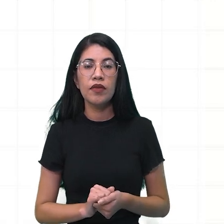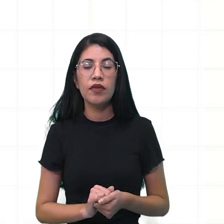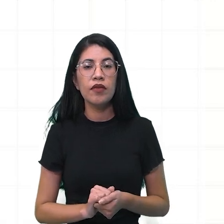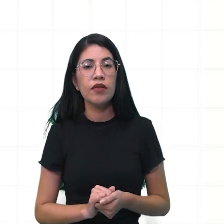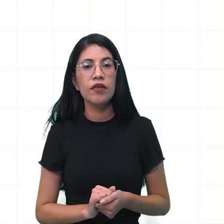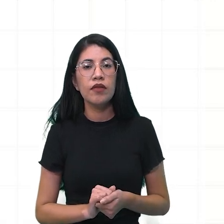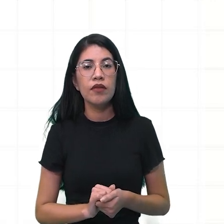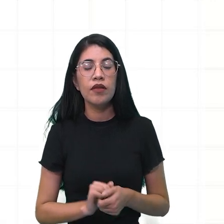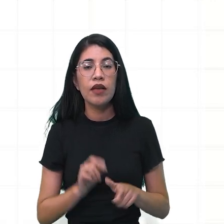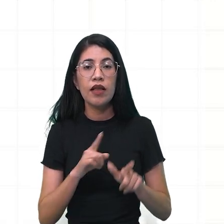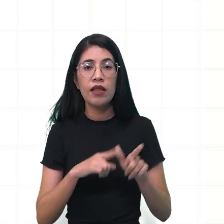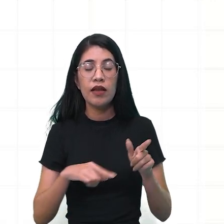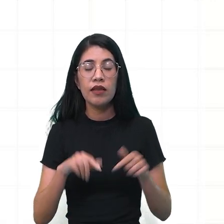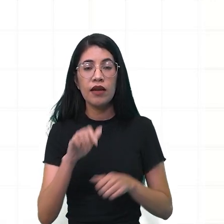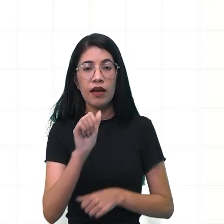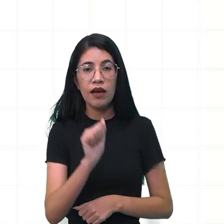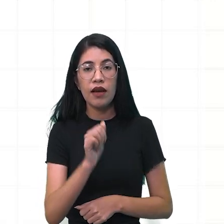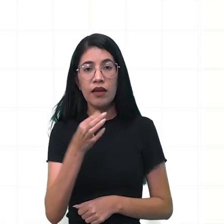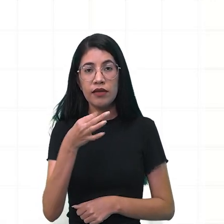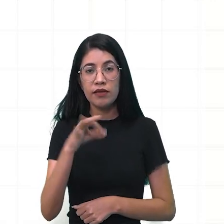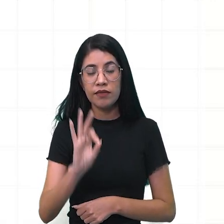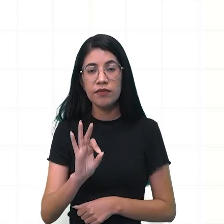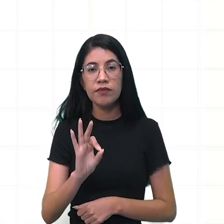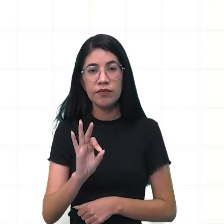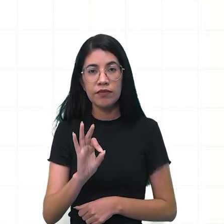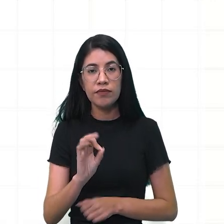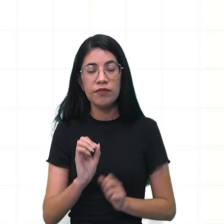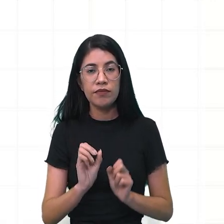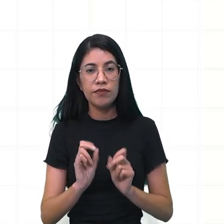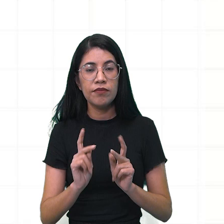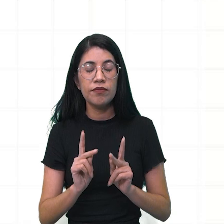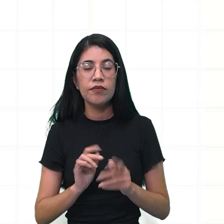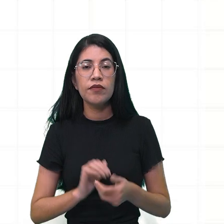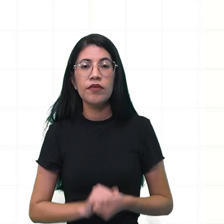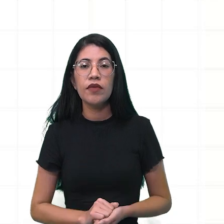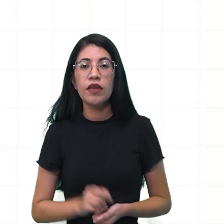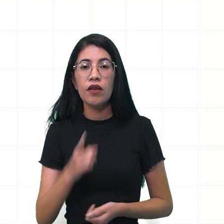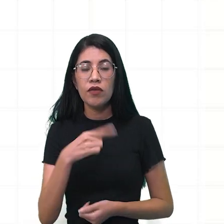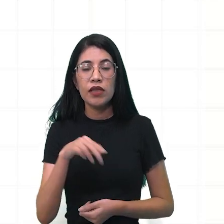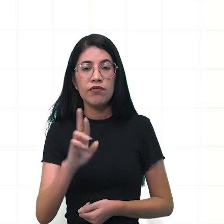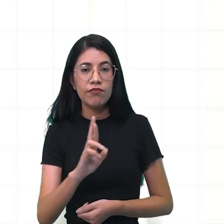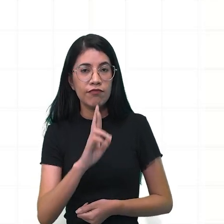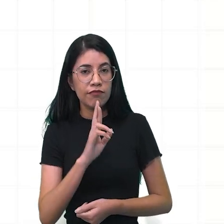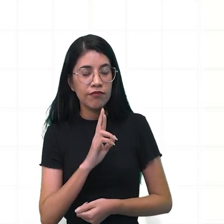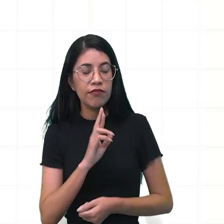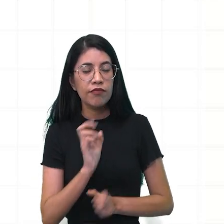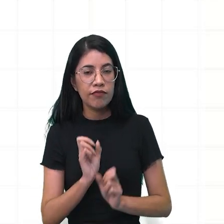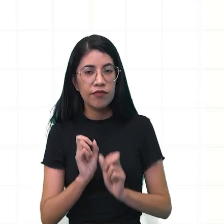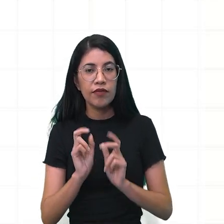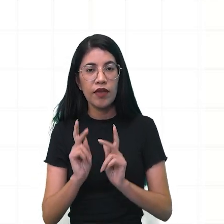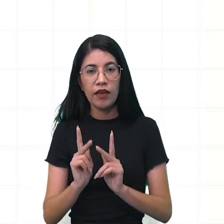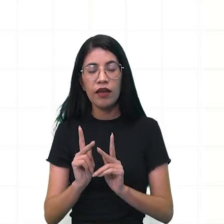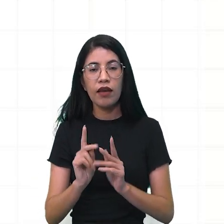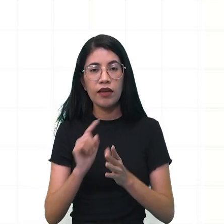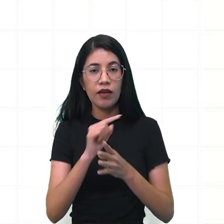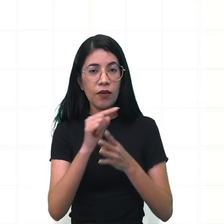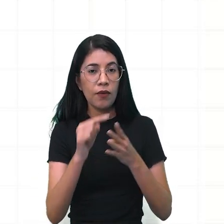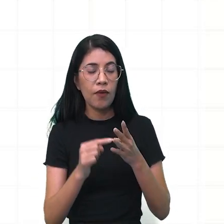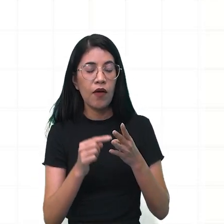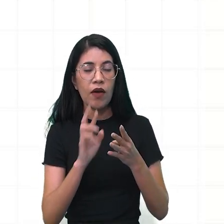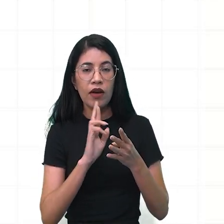a letra A. Muito bem, eu acho que eu ouvi daqui, não foi? Então, vocês responderam aí muito bem a